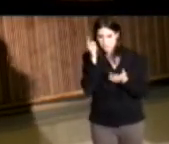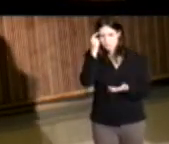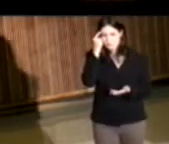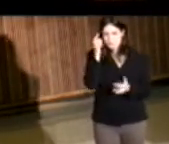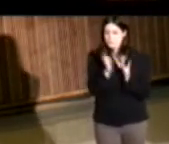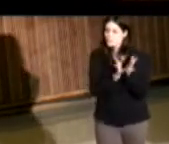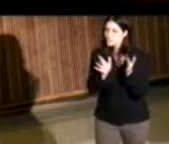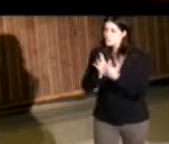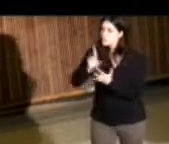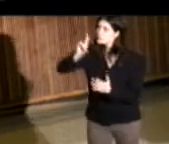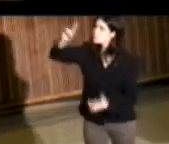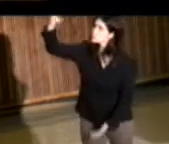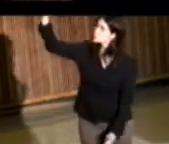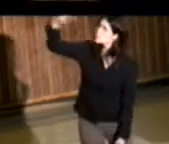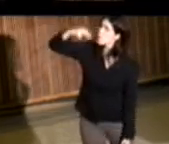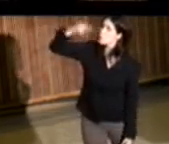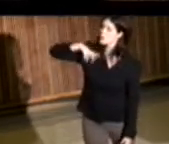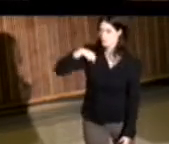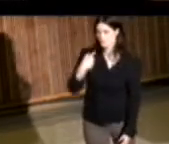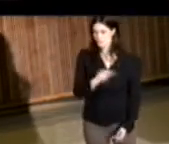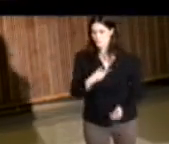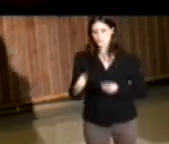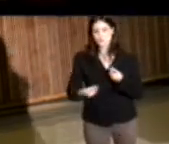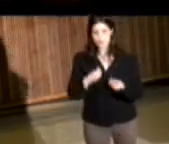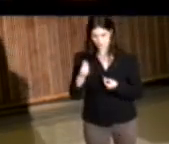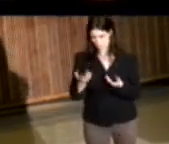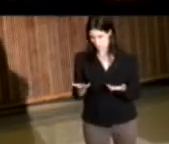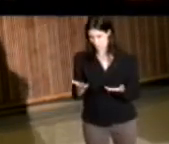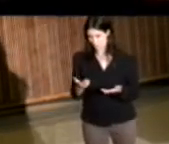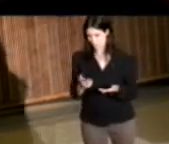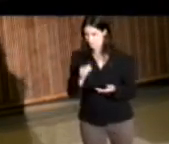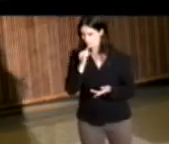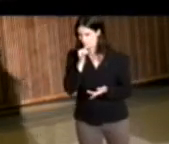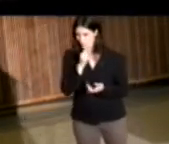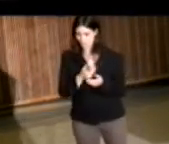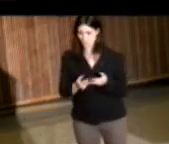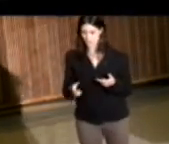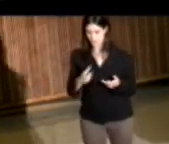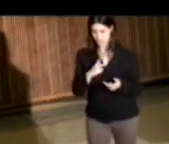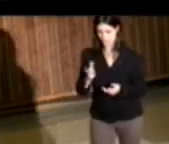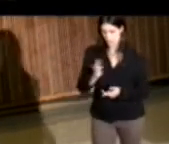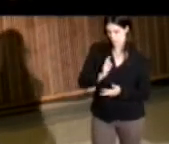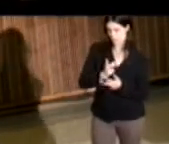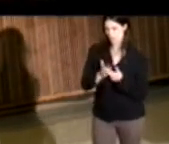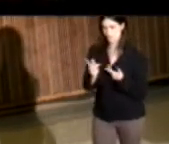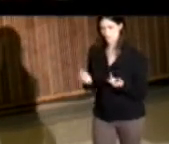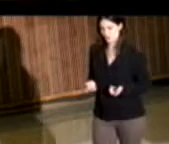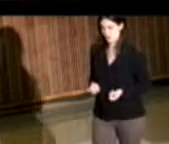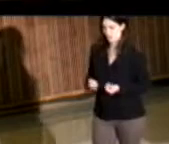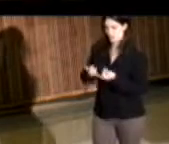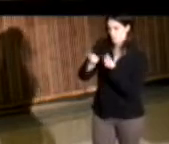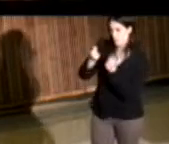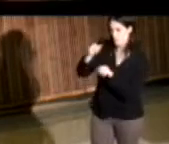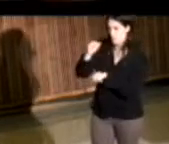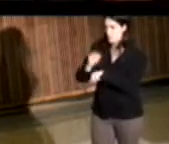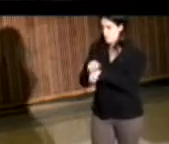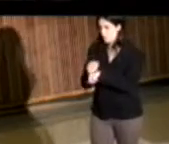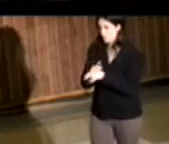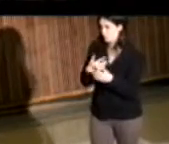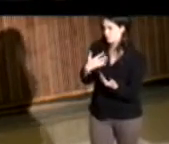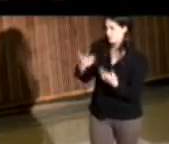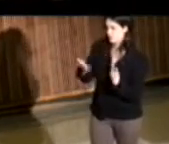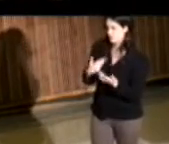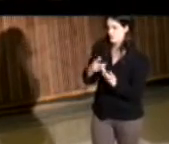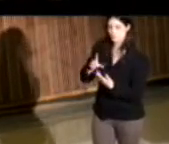não nos vê só por aquilo que somos, temos. E Tiago estava dizendo, olha, não adianta você ficar recebendo o rico